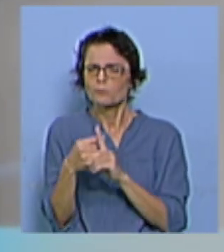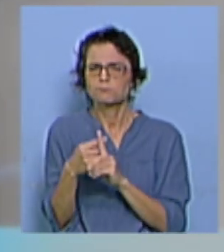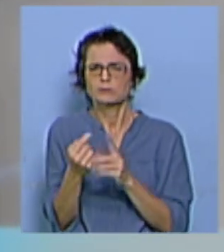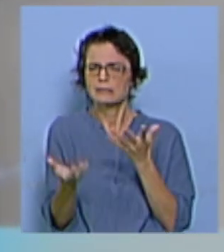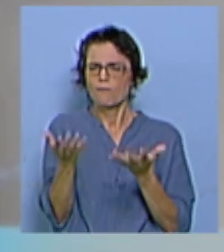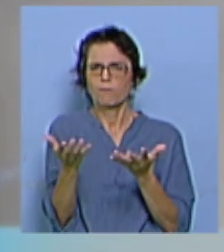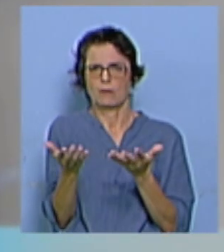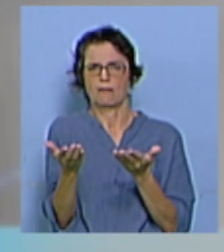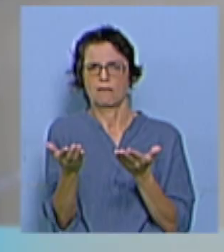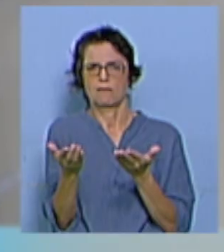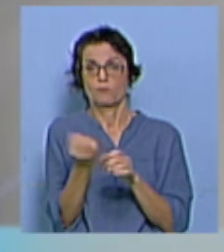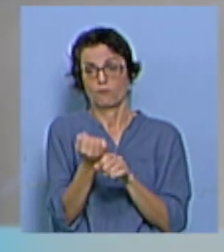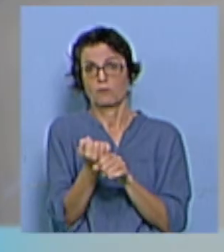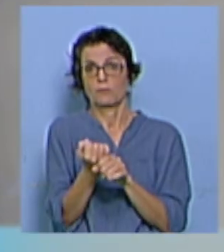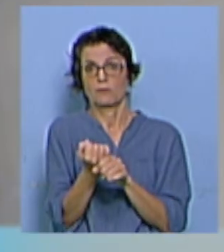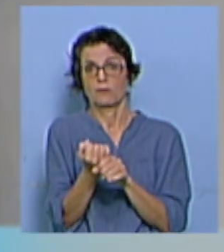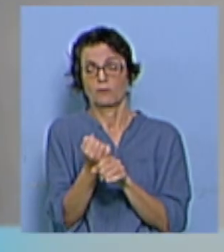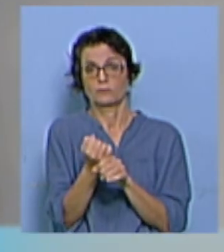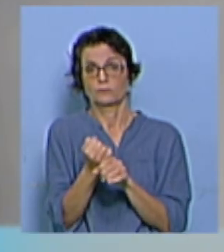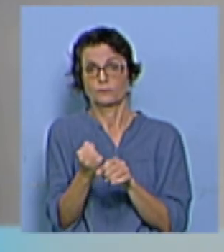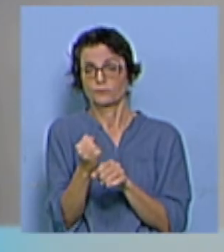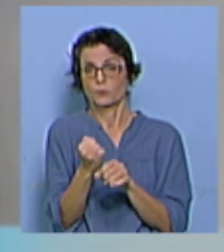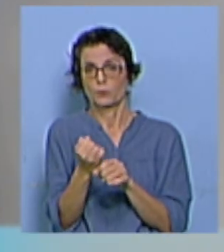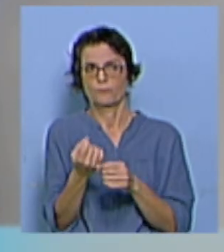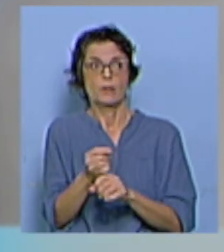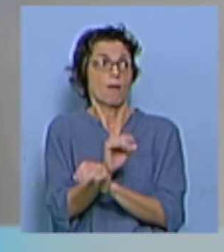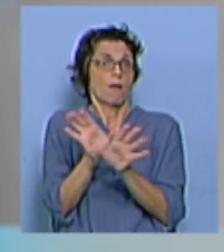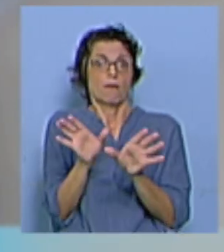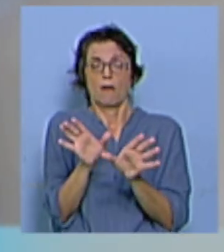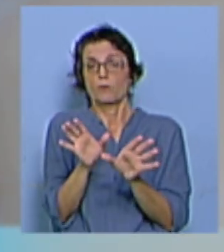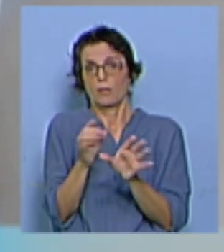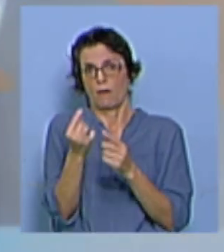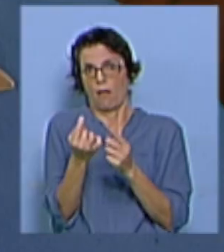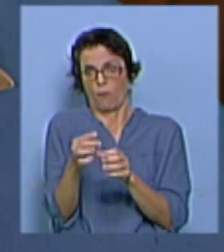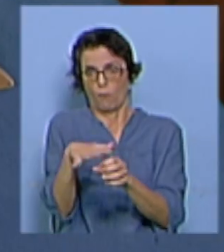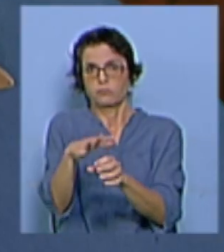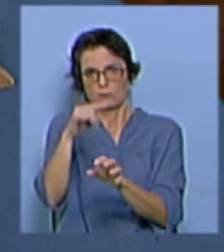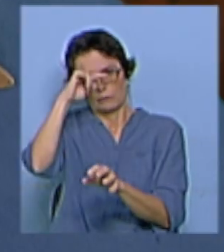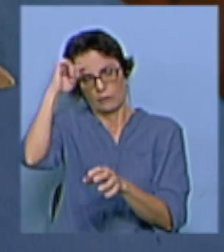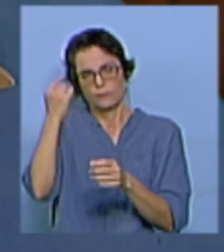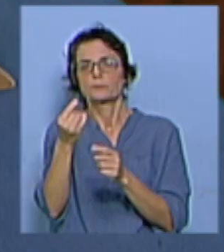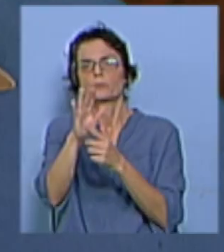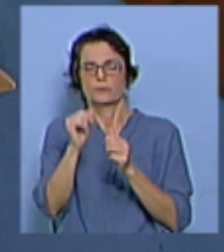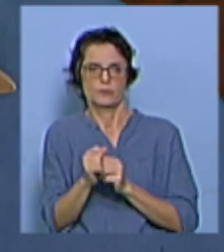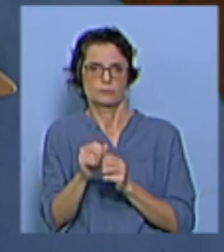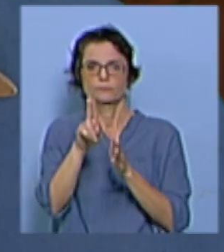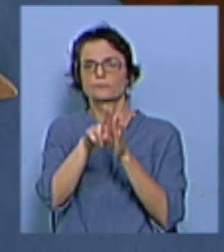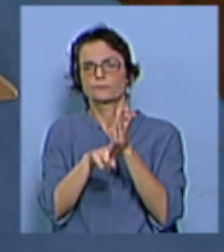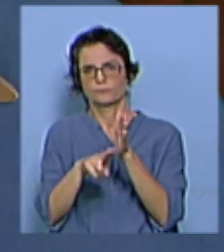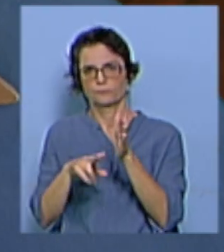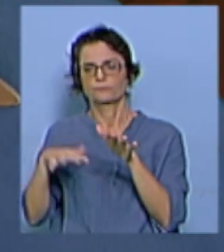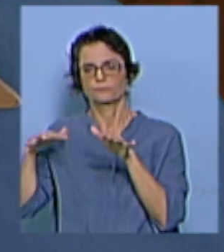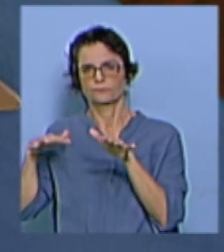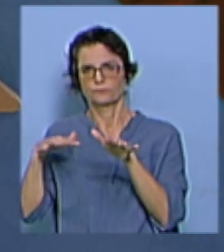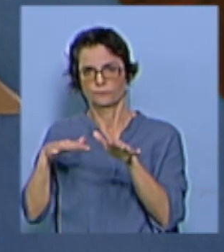positivo. Obviamente que há sempre coisas que são muito difíceis, não é? Os funerais foi muito difícil acompanhar